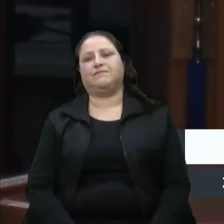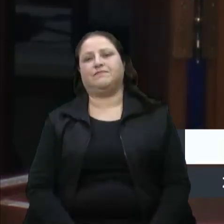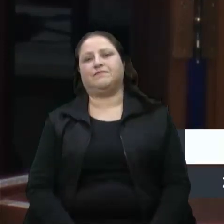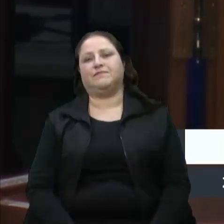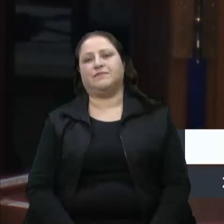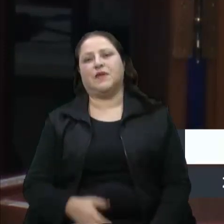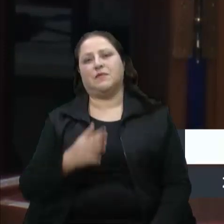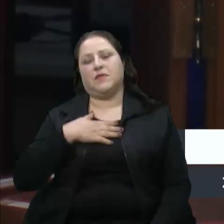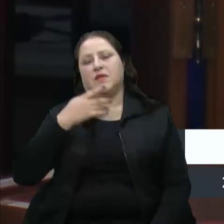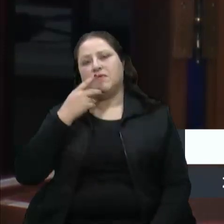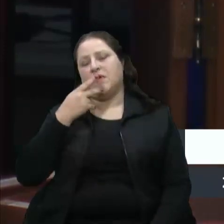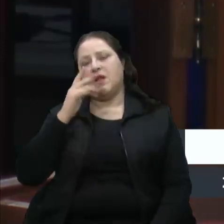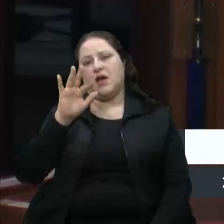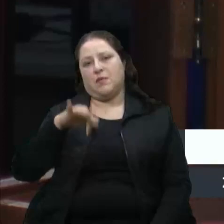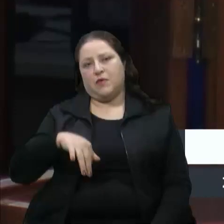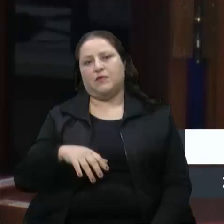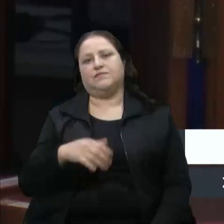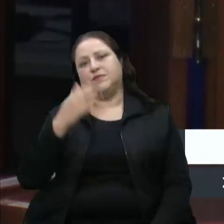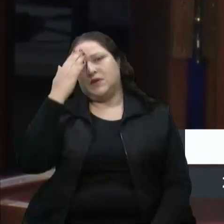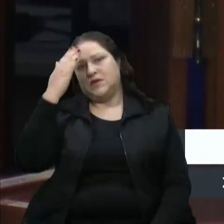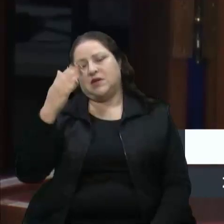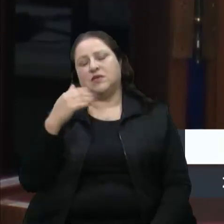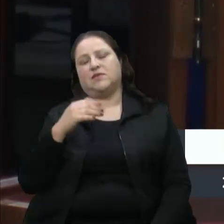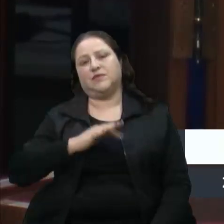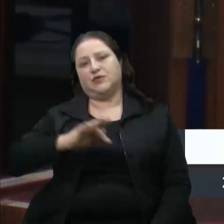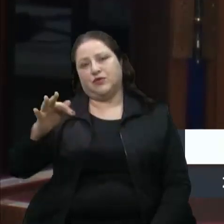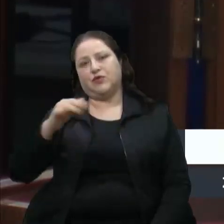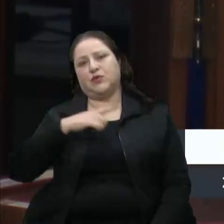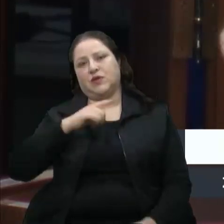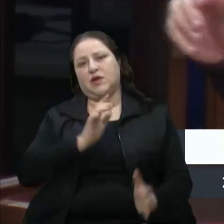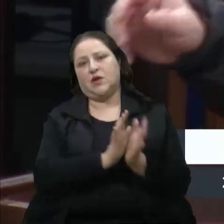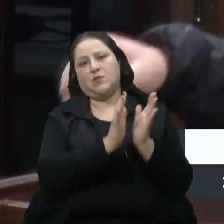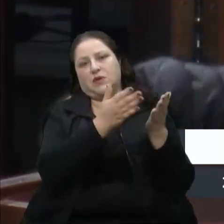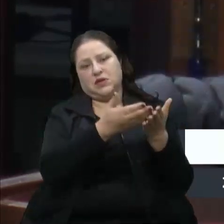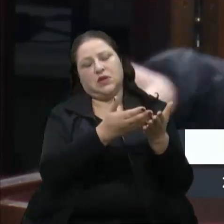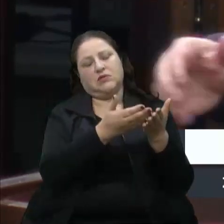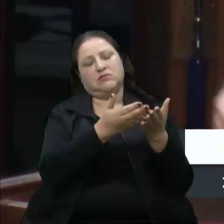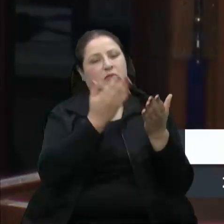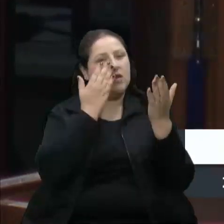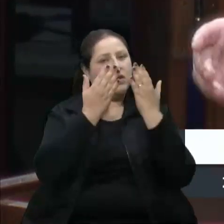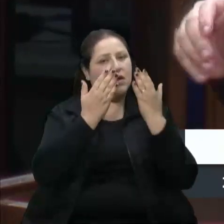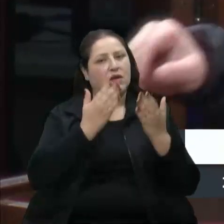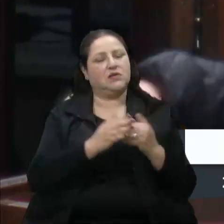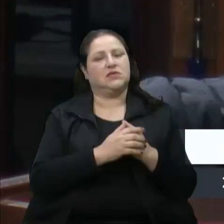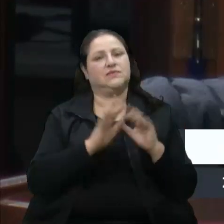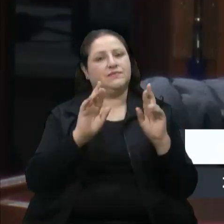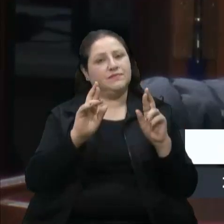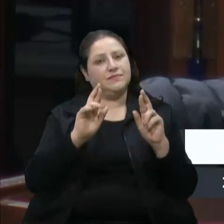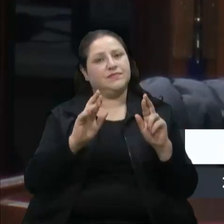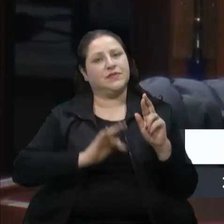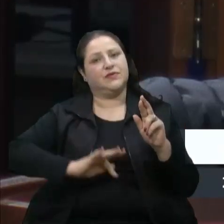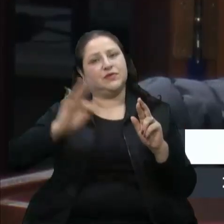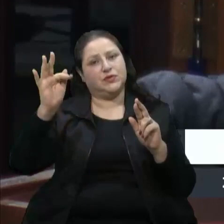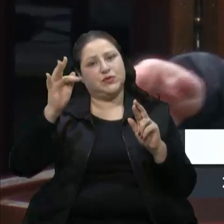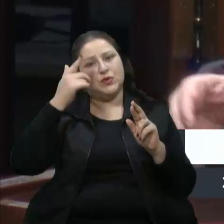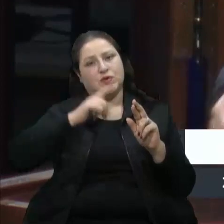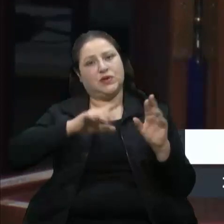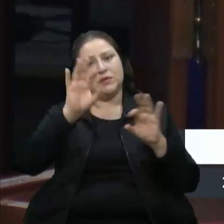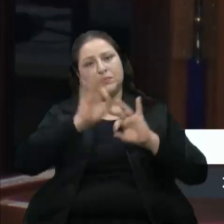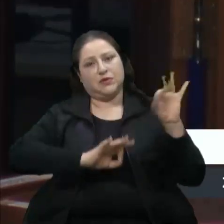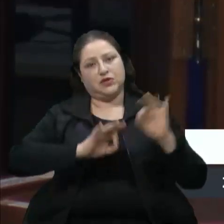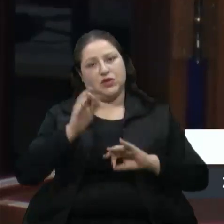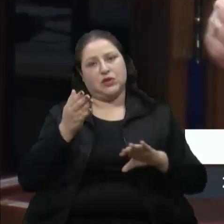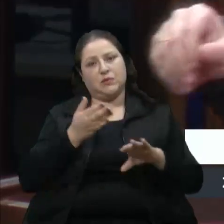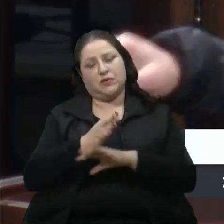agradecer e com certeza agora vai passar pelas comissões dessa casa e posterior que venha este projeto a plenário, a gente gostaria com